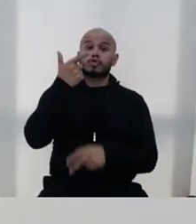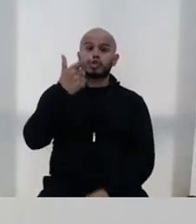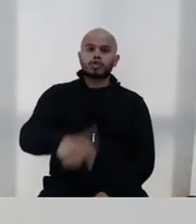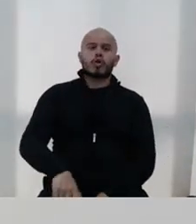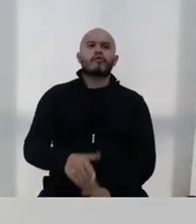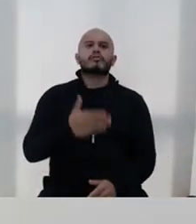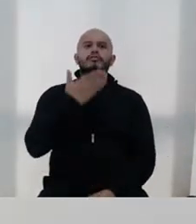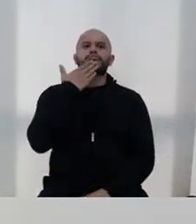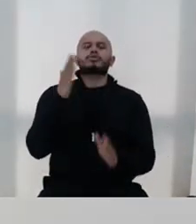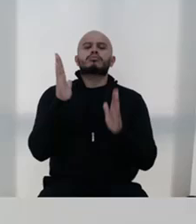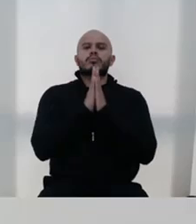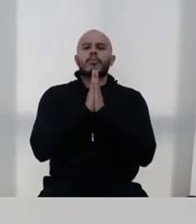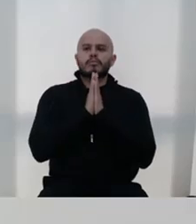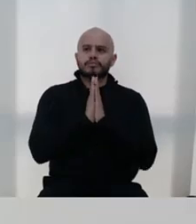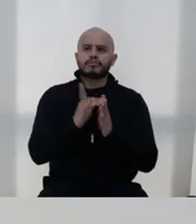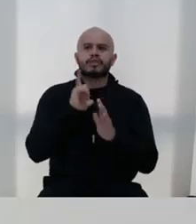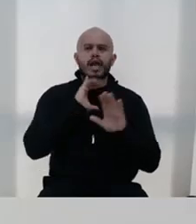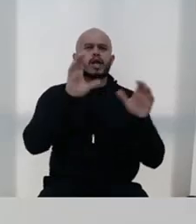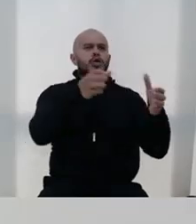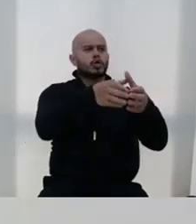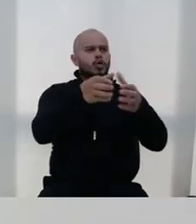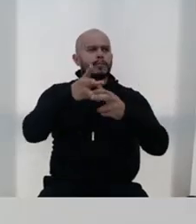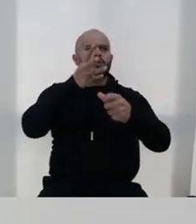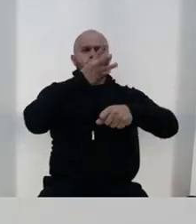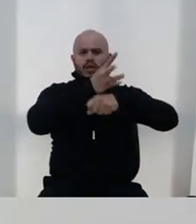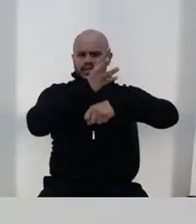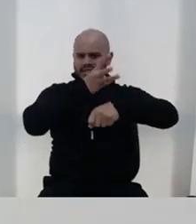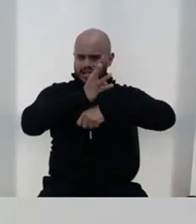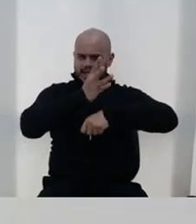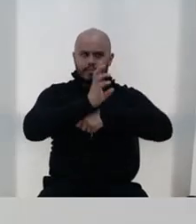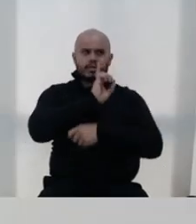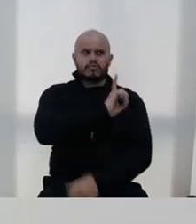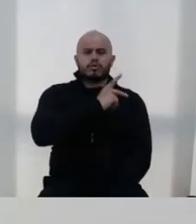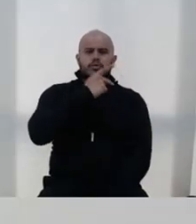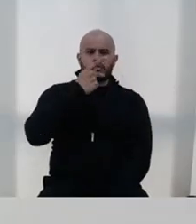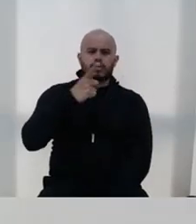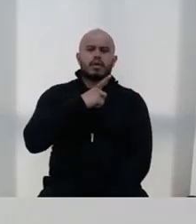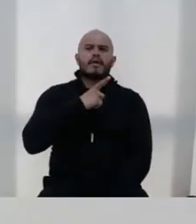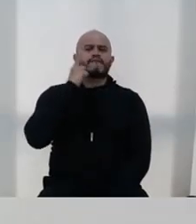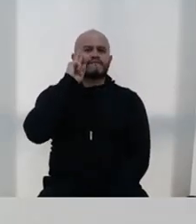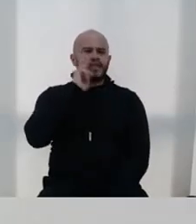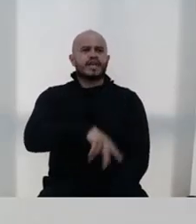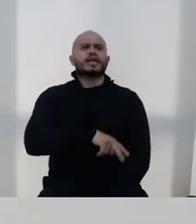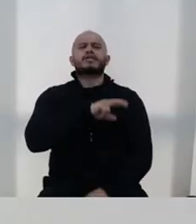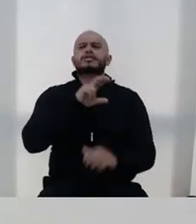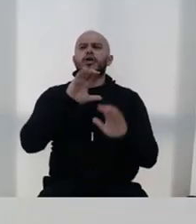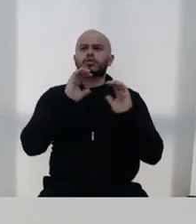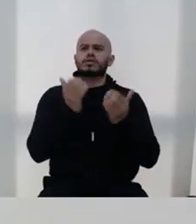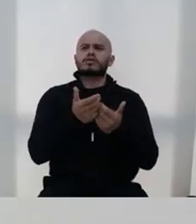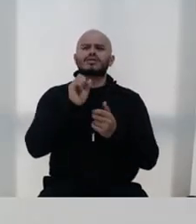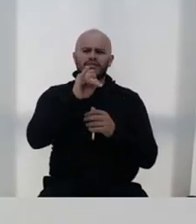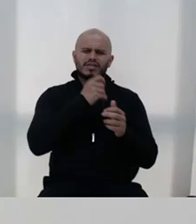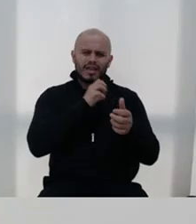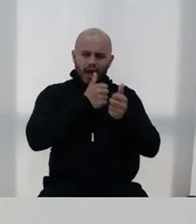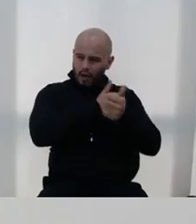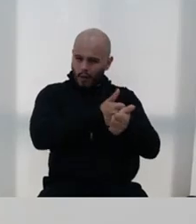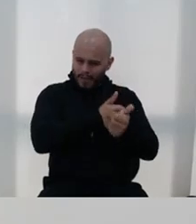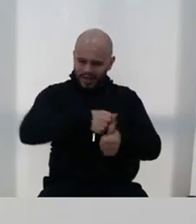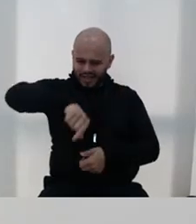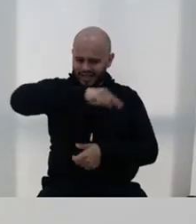nos assistindo, tem os grupos de WhatsApp da Defensoria Pública que acompanham a sessão do Conselho. Então, quem estiver acompanhando a sessão do